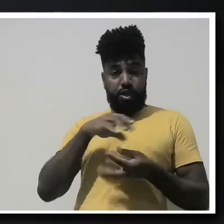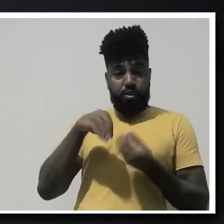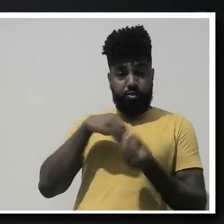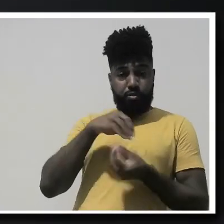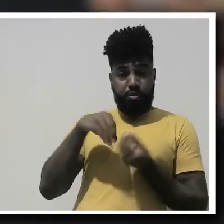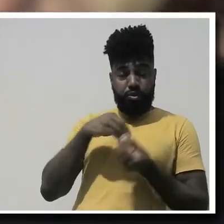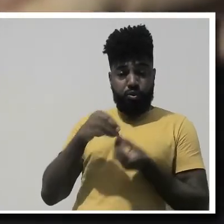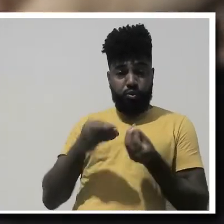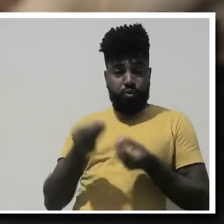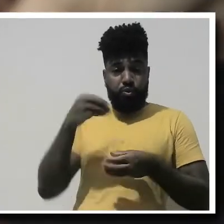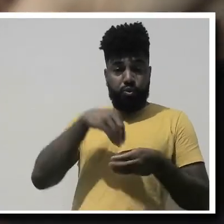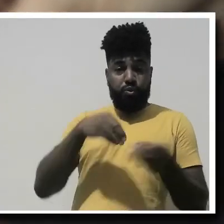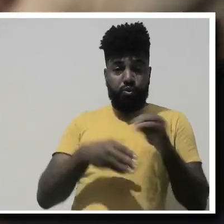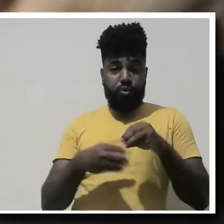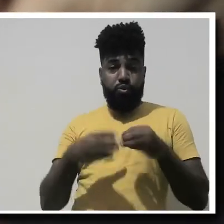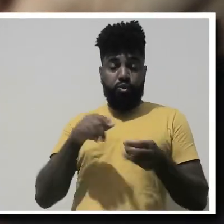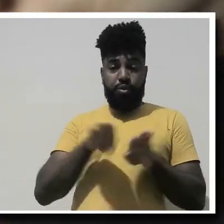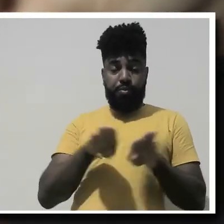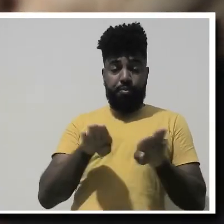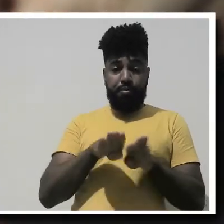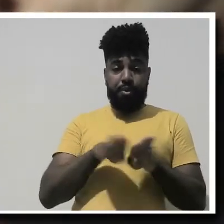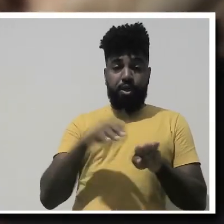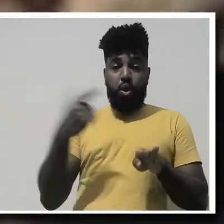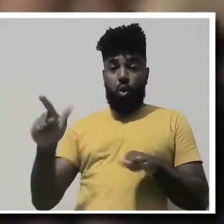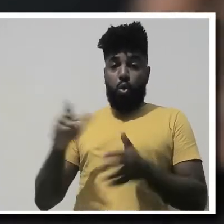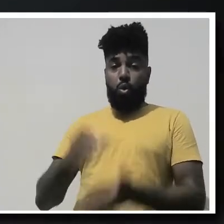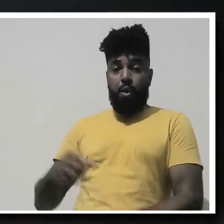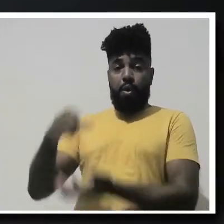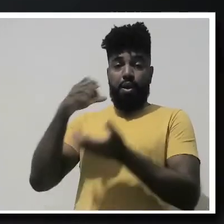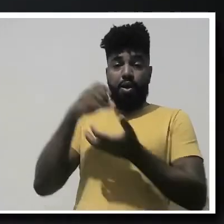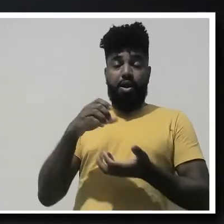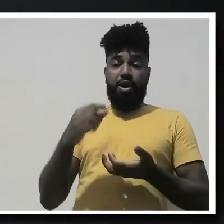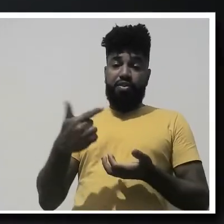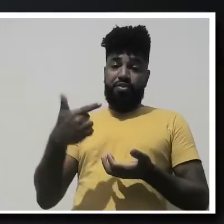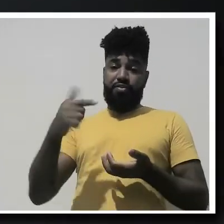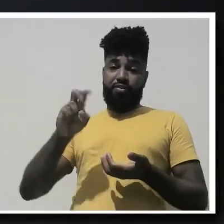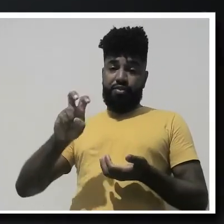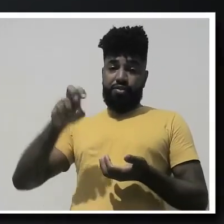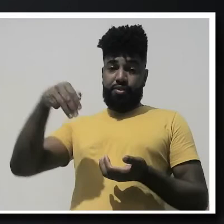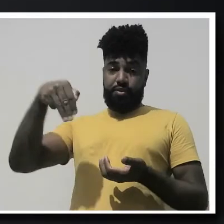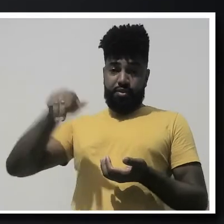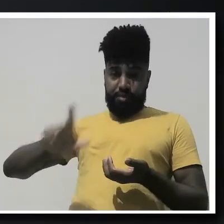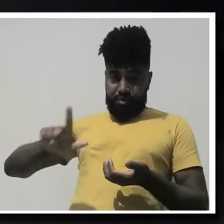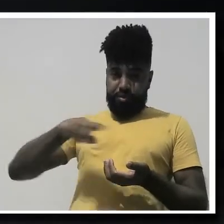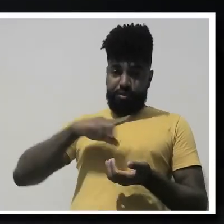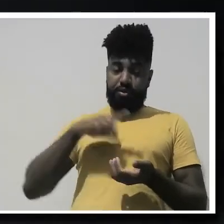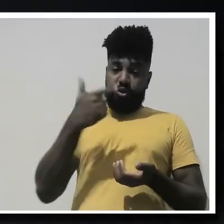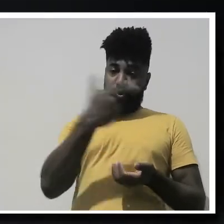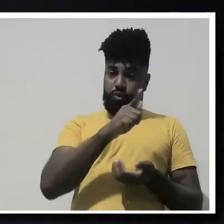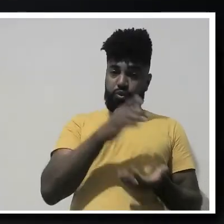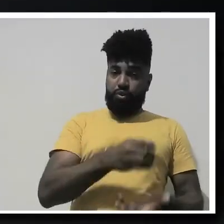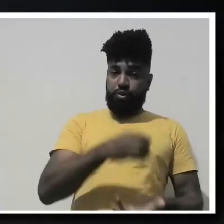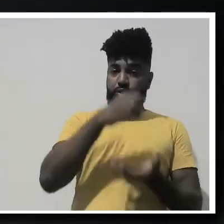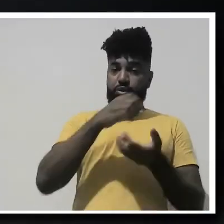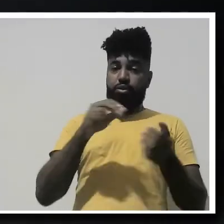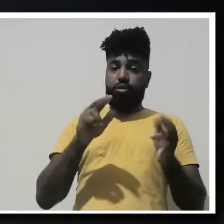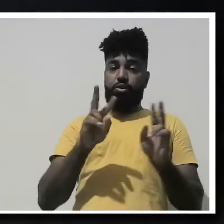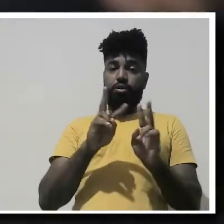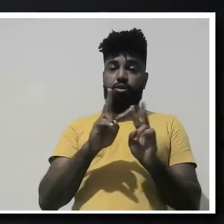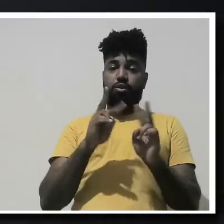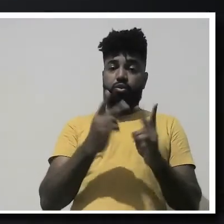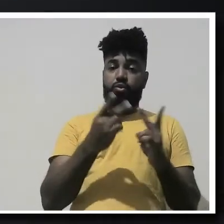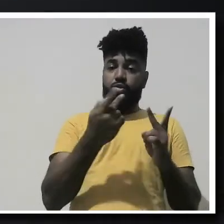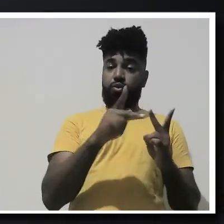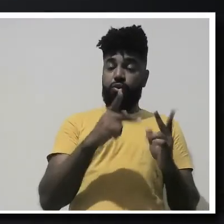vai usar, nós vamos usar esse outro balão aqui que é de 25 ml e ele está de bom tamanho. Claro que existem balões volumétricos